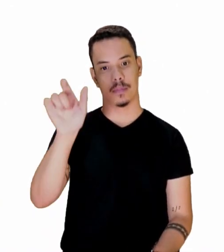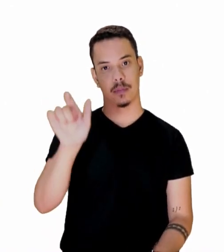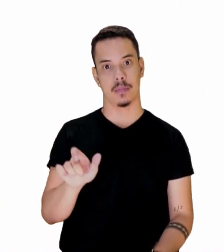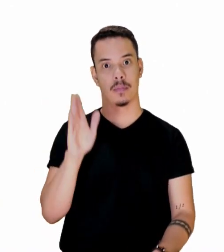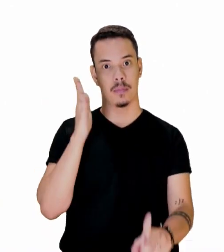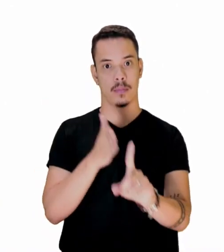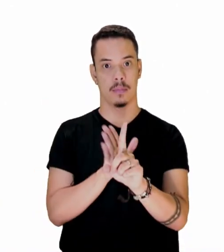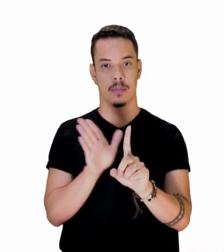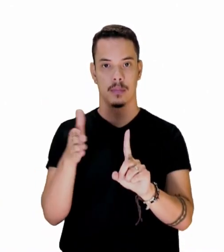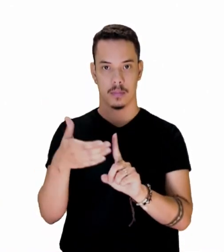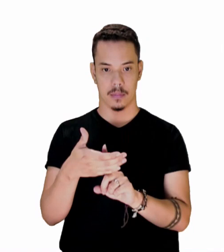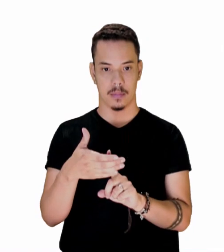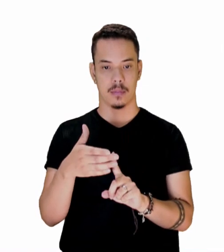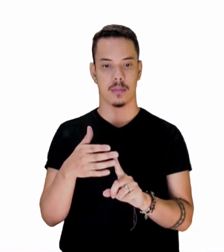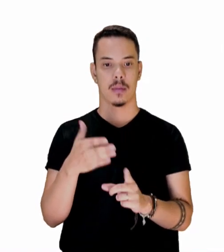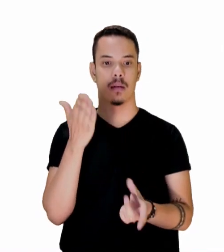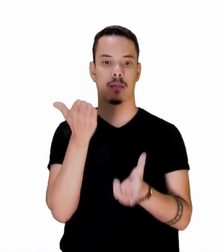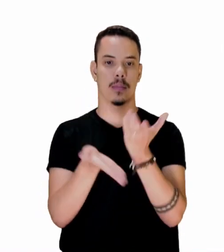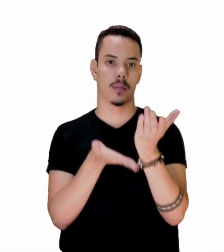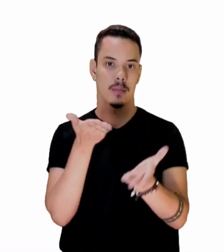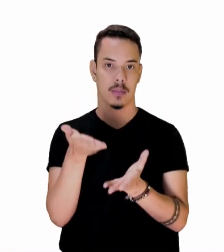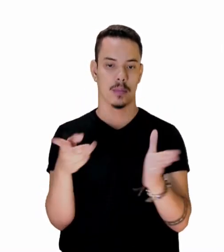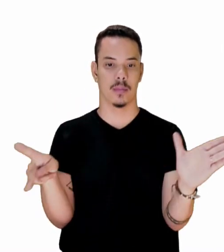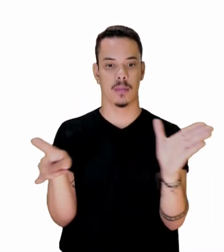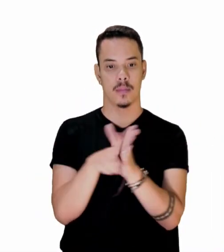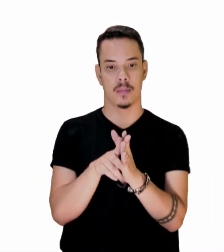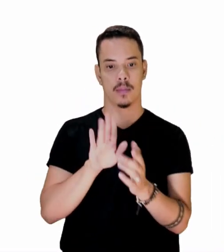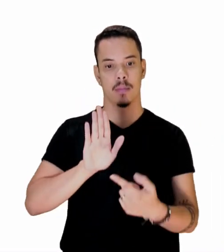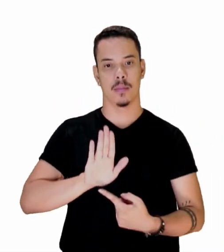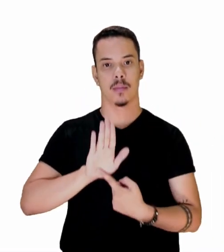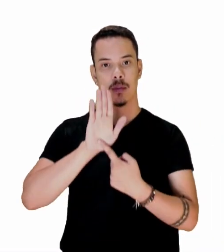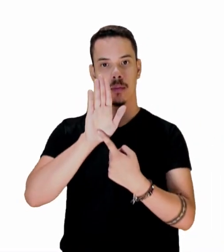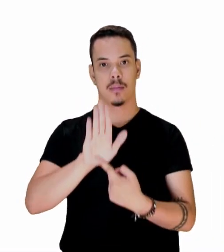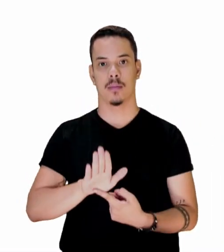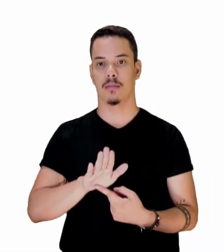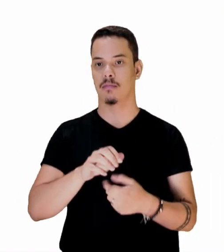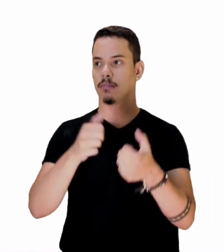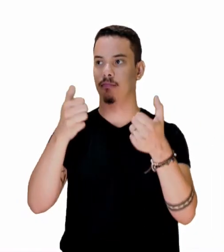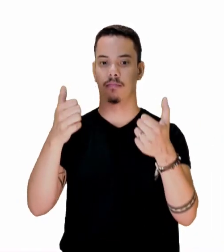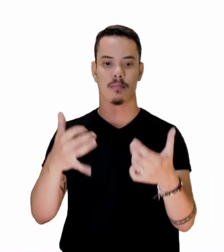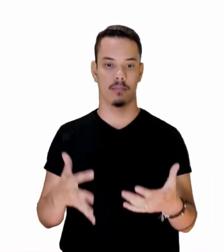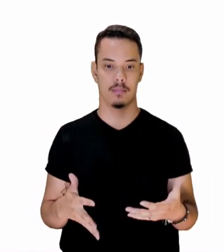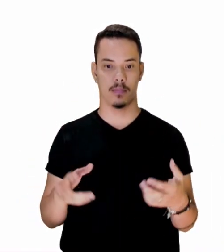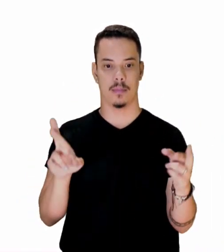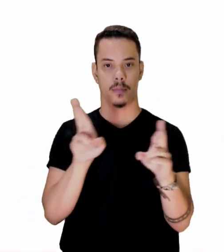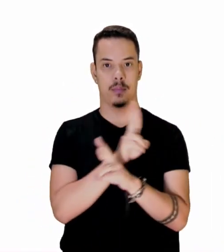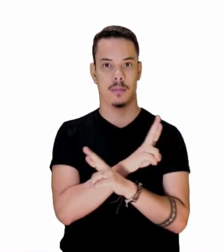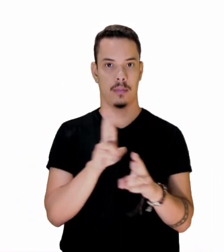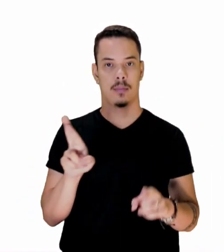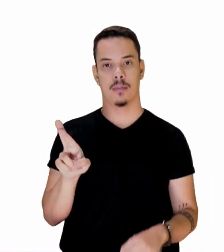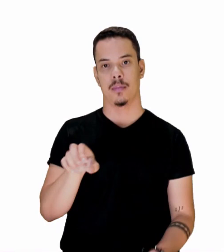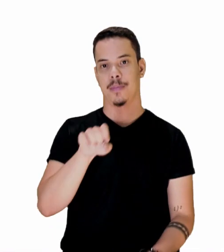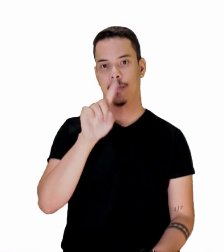e oblíquos, de tratamento possessivo, demonstrativo, indefinido, relativos